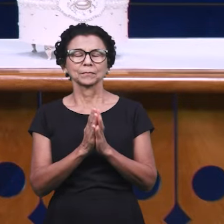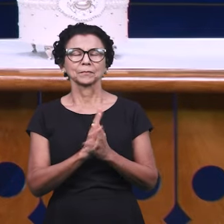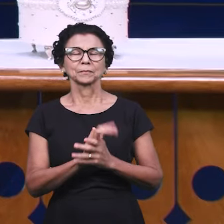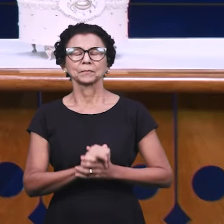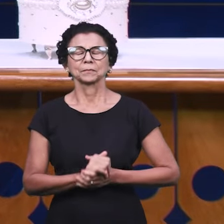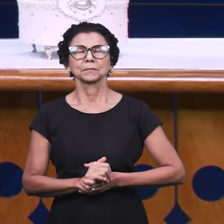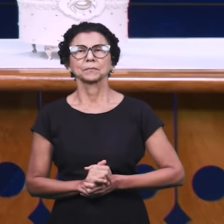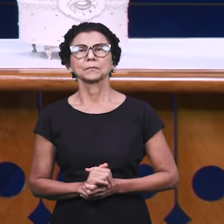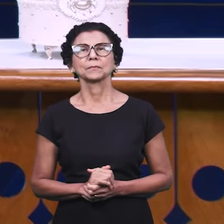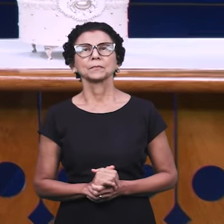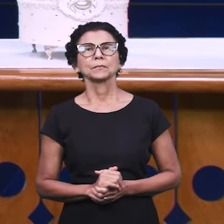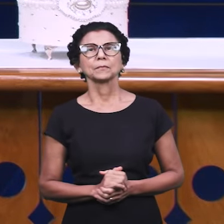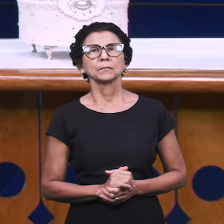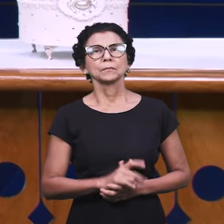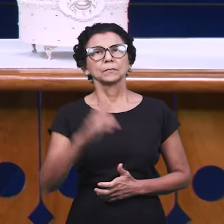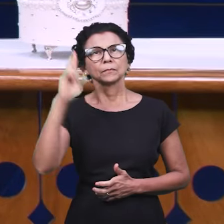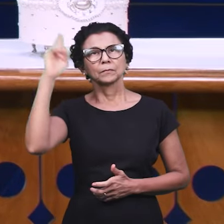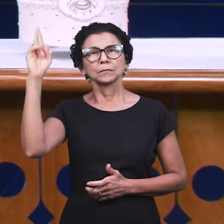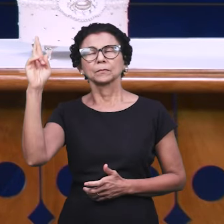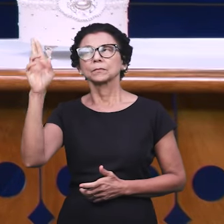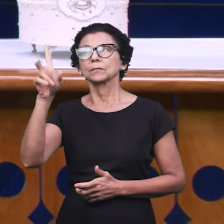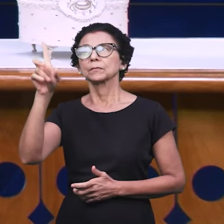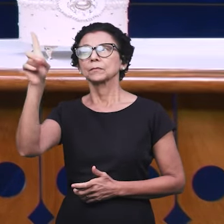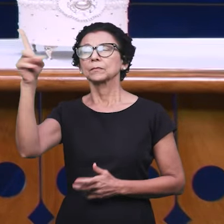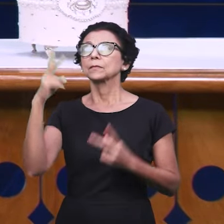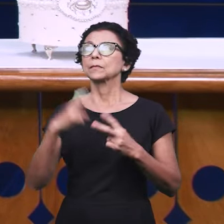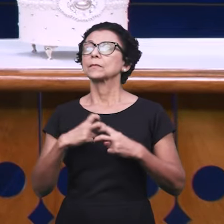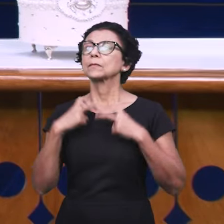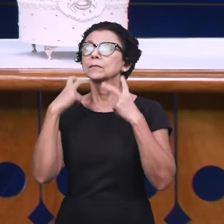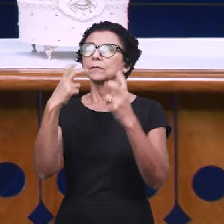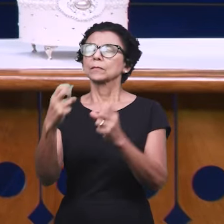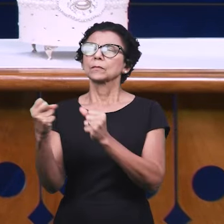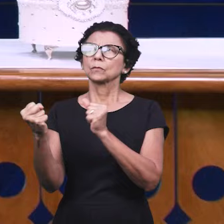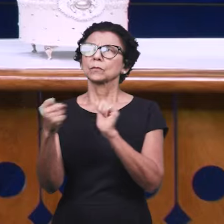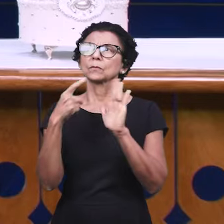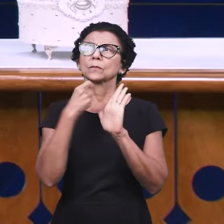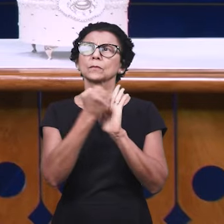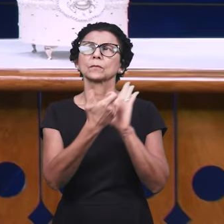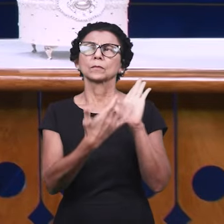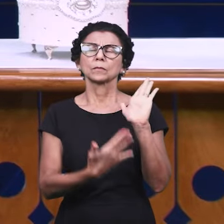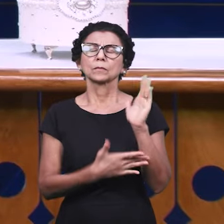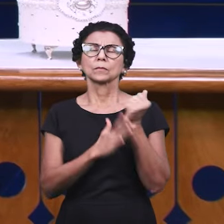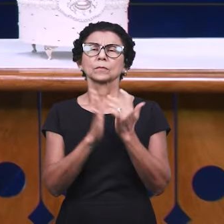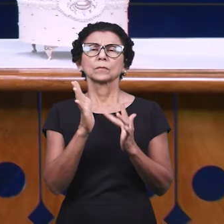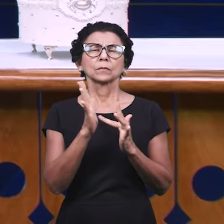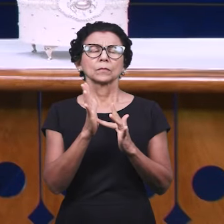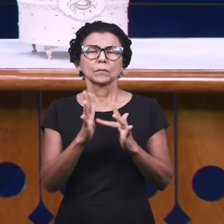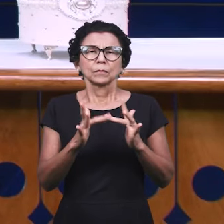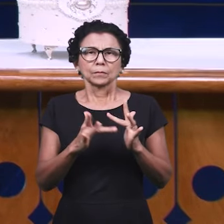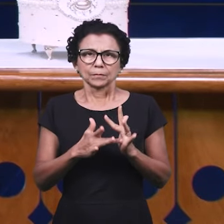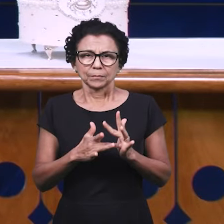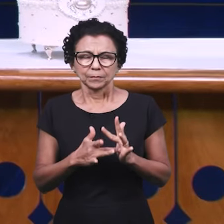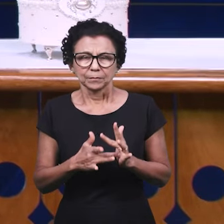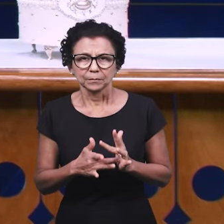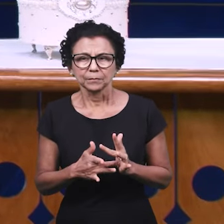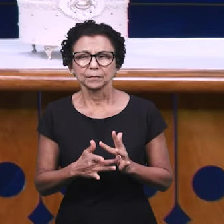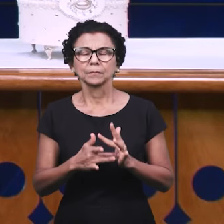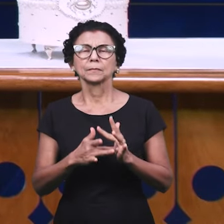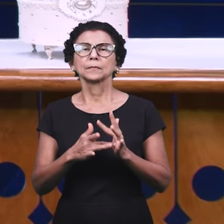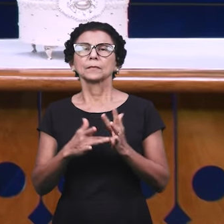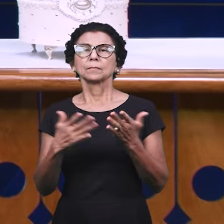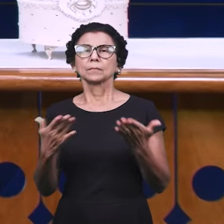nesse instante. Senhor nosso Deus, clamamos pelo poder que há no sangue do Senhor Jesus. Quando